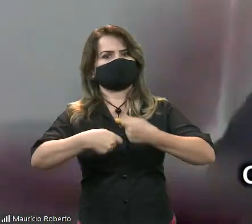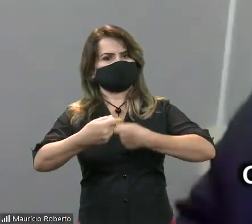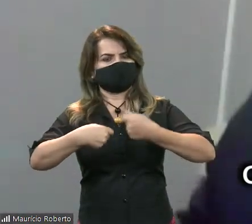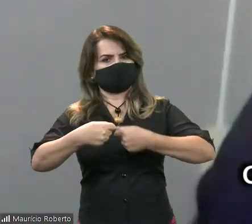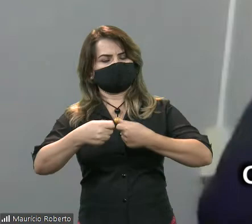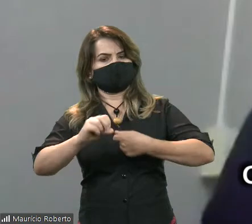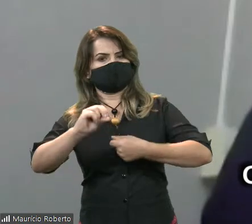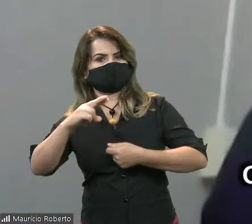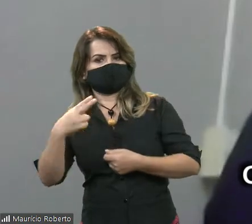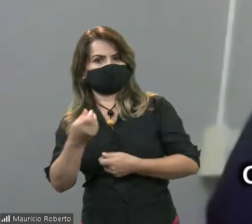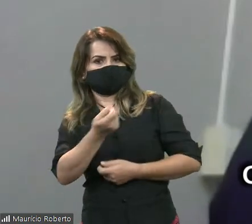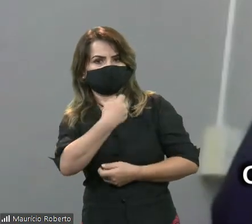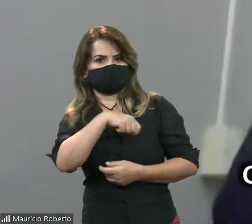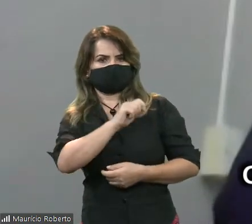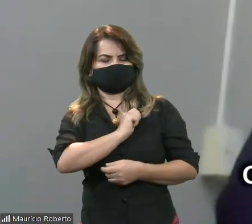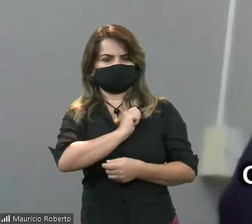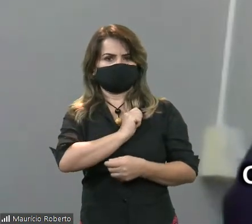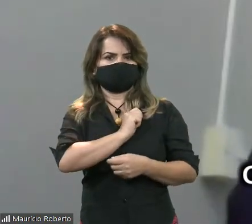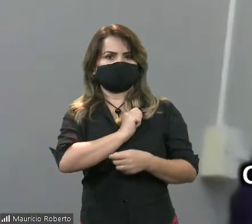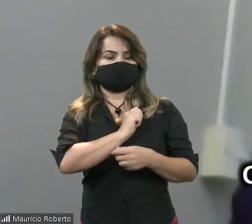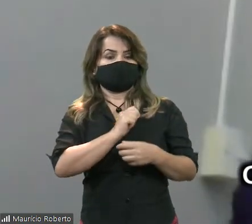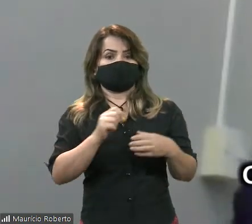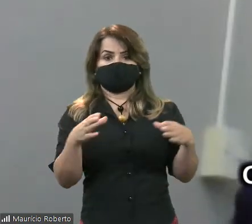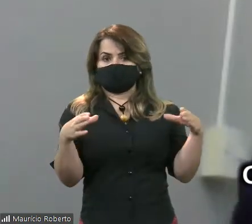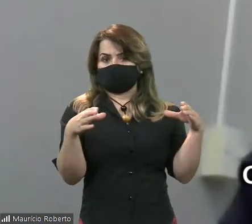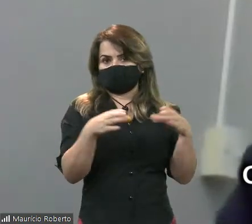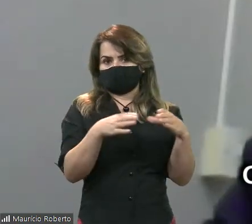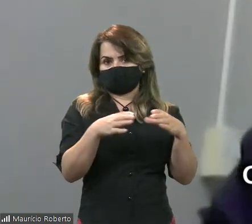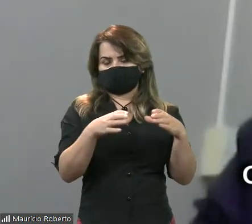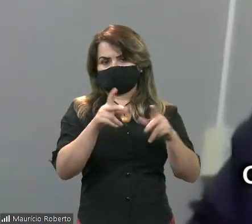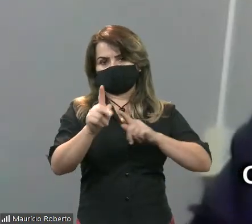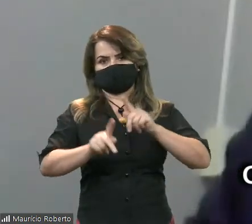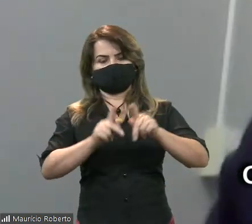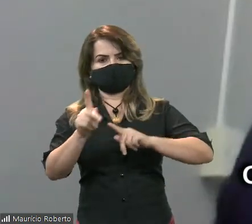fiscais ou outro grupo de pessoas, né,